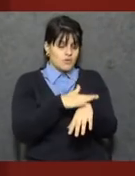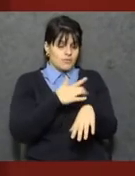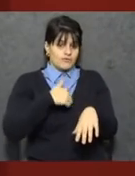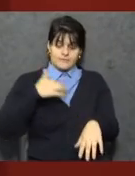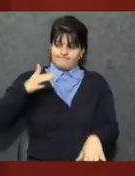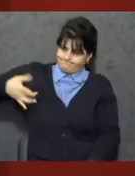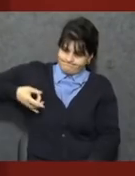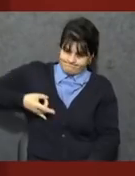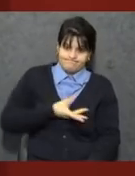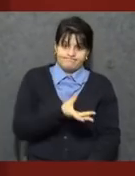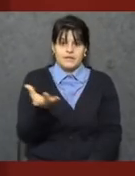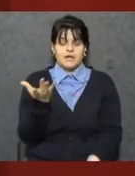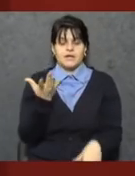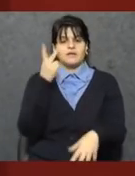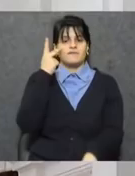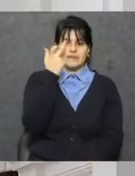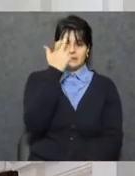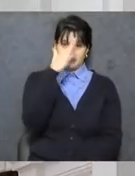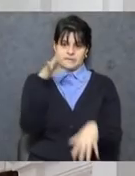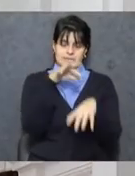e nos conduza à vida eterna.